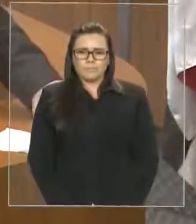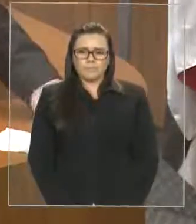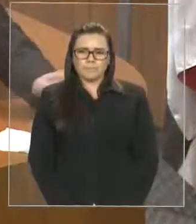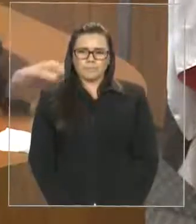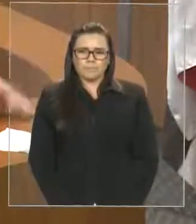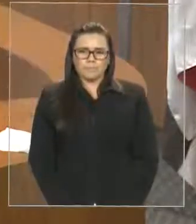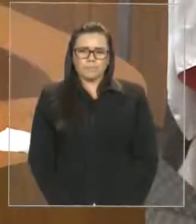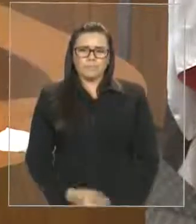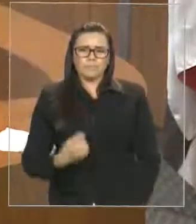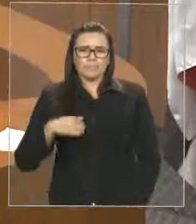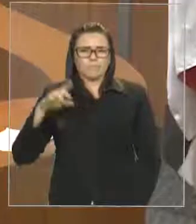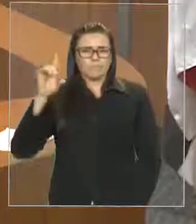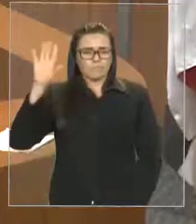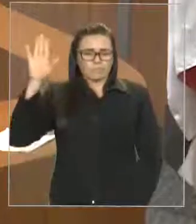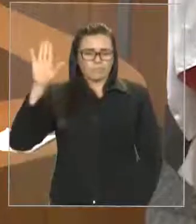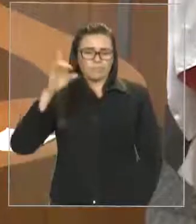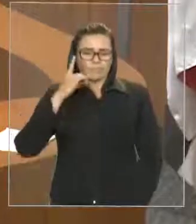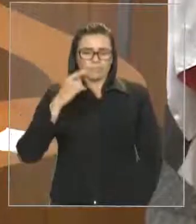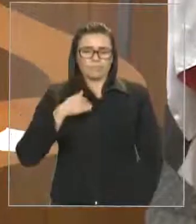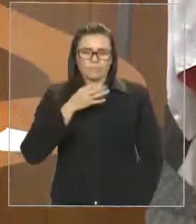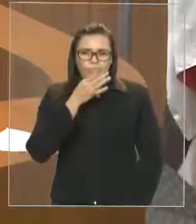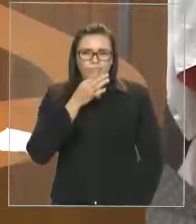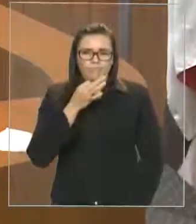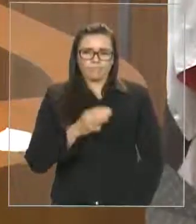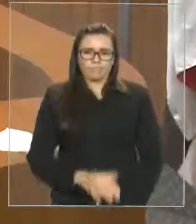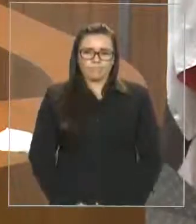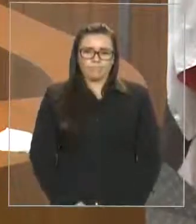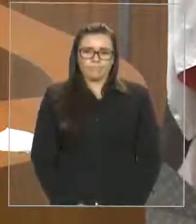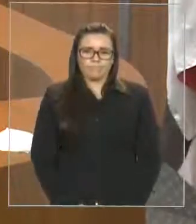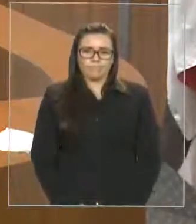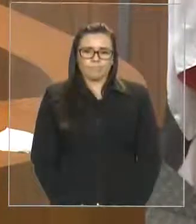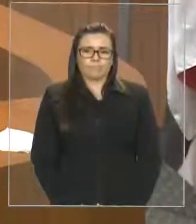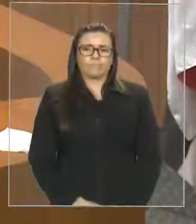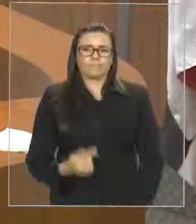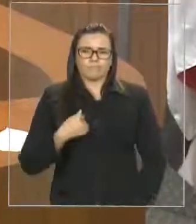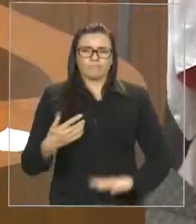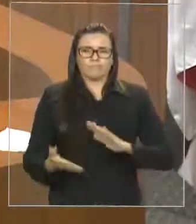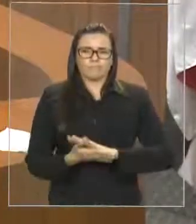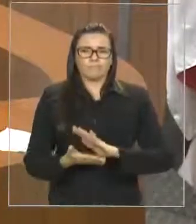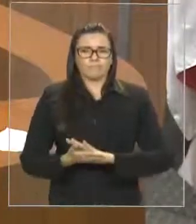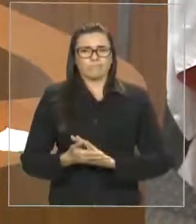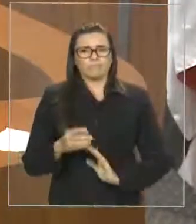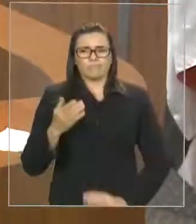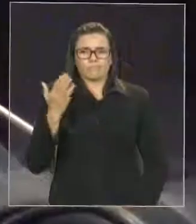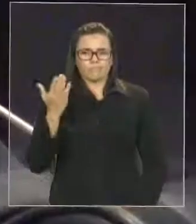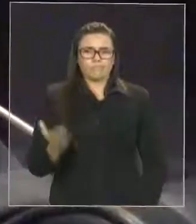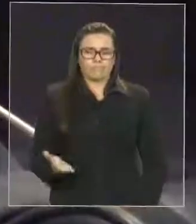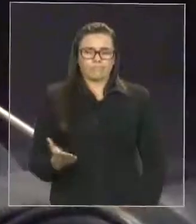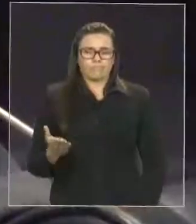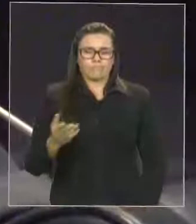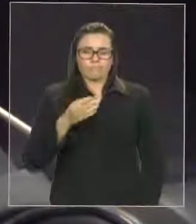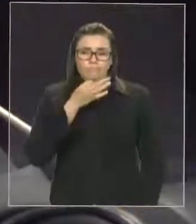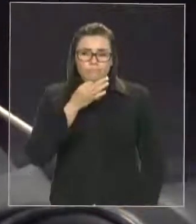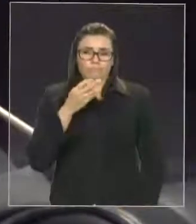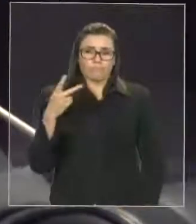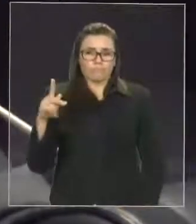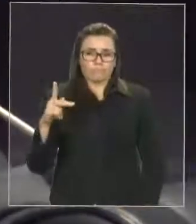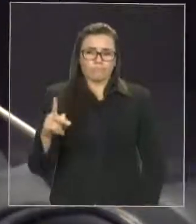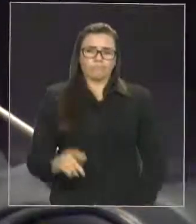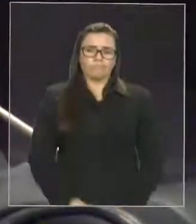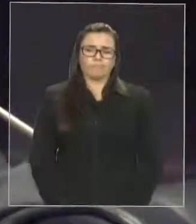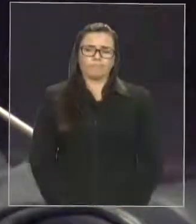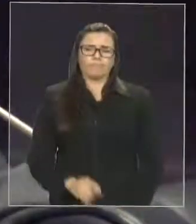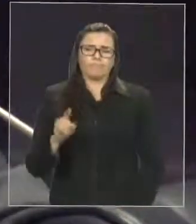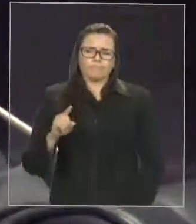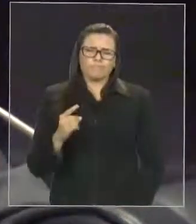Leitor. Primeiro, deputado Eduardo, lhe parabenizar não só pelo pronunciamento, mas pela iniciativa da criação da